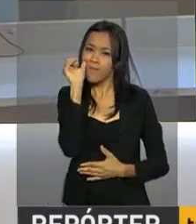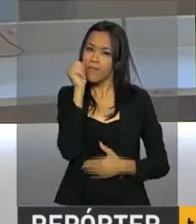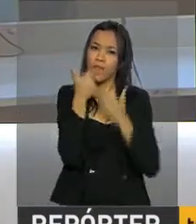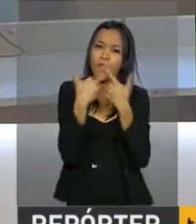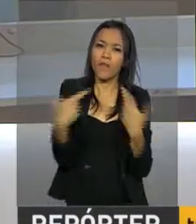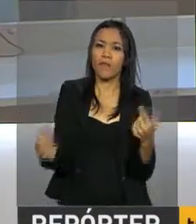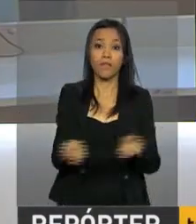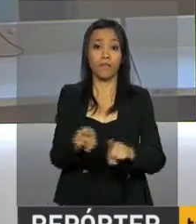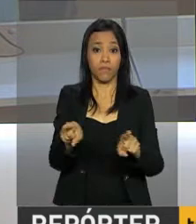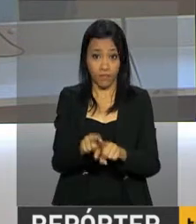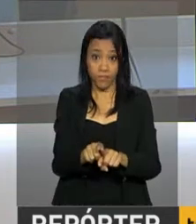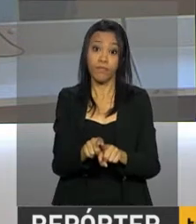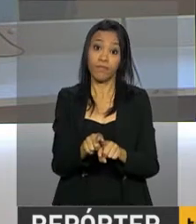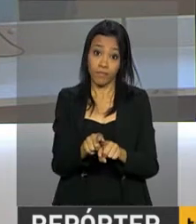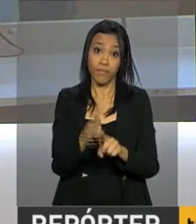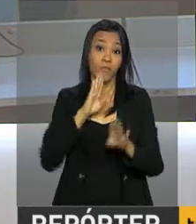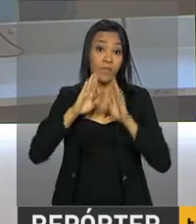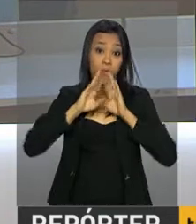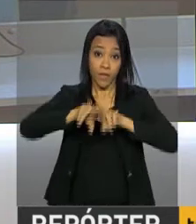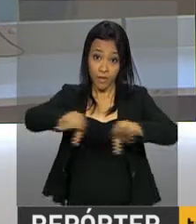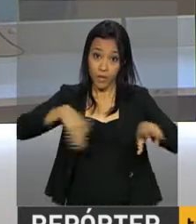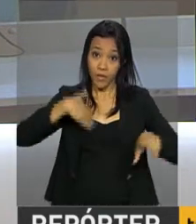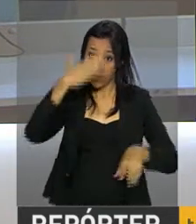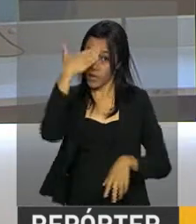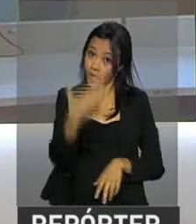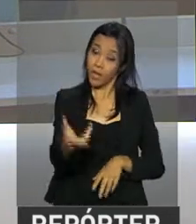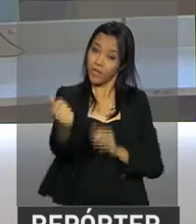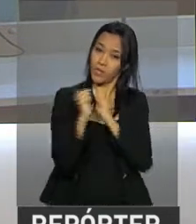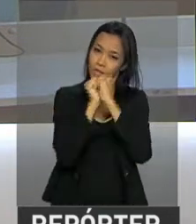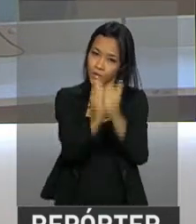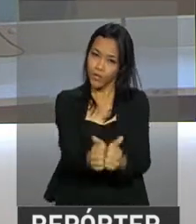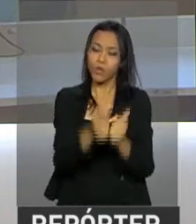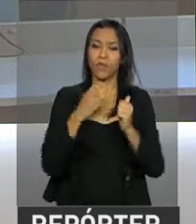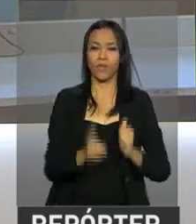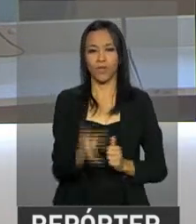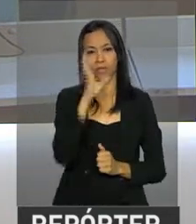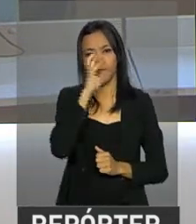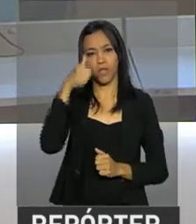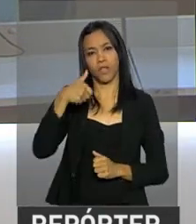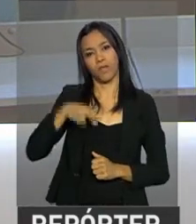acompanhar também as novidades em nossas redes sociais. Obrigada pela sua companhia e continue com a